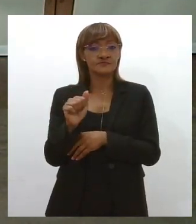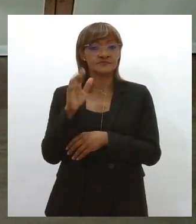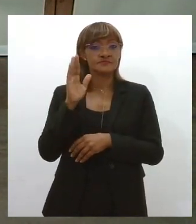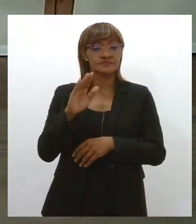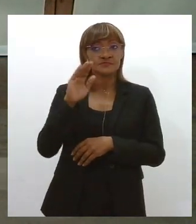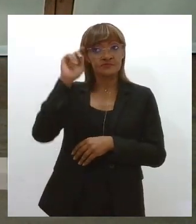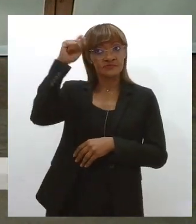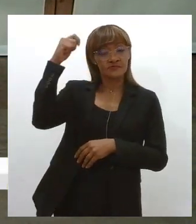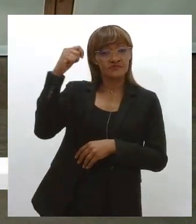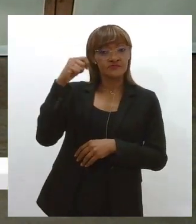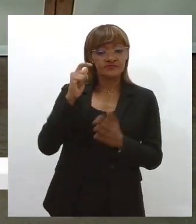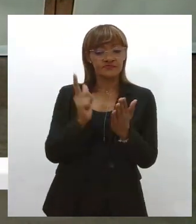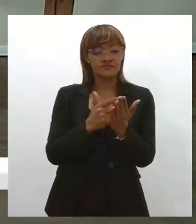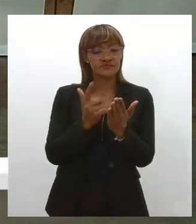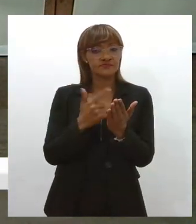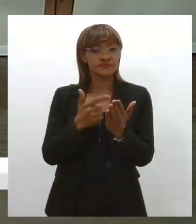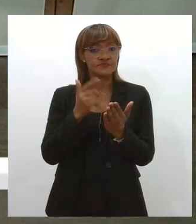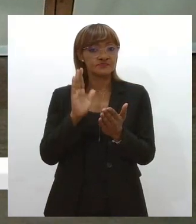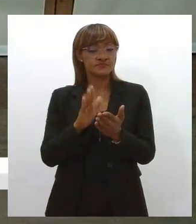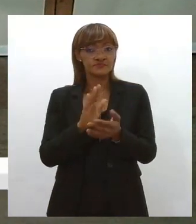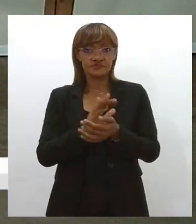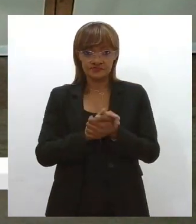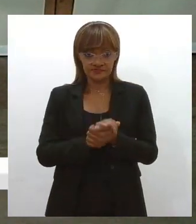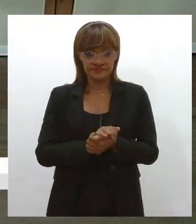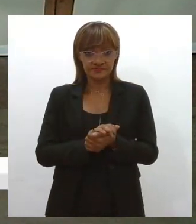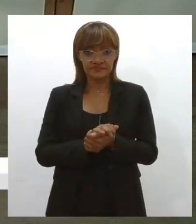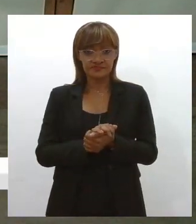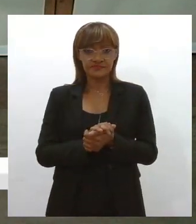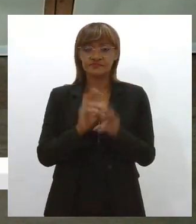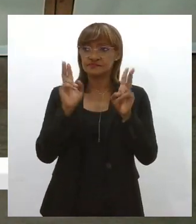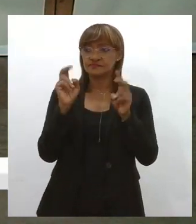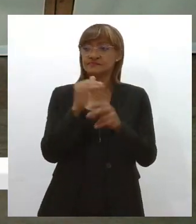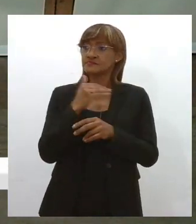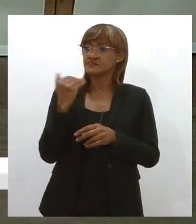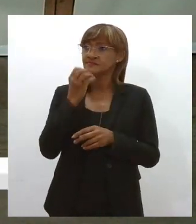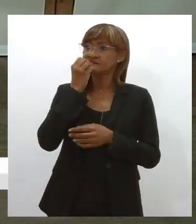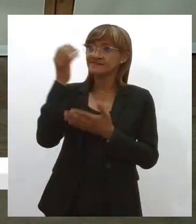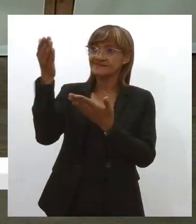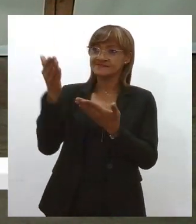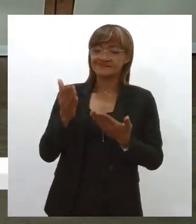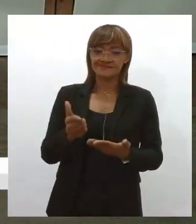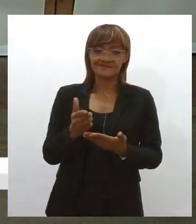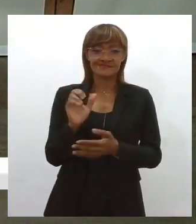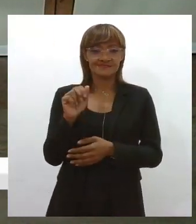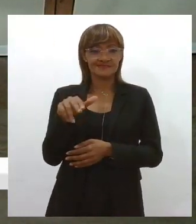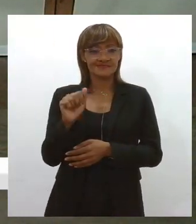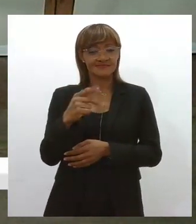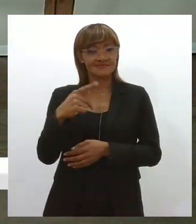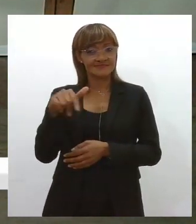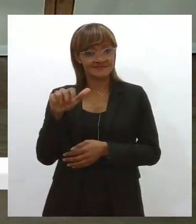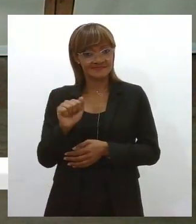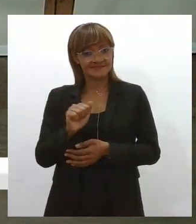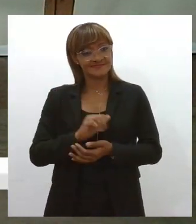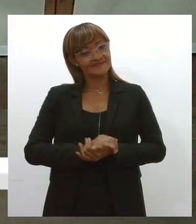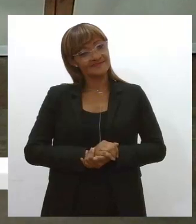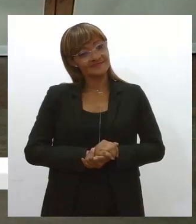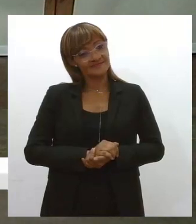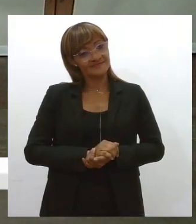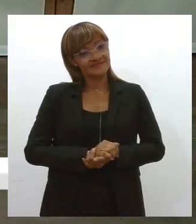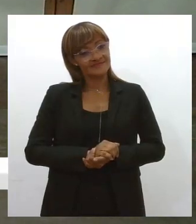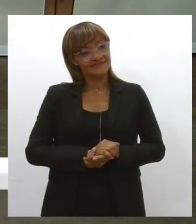Tanatopedia, 101 verbetes sobre a morte. Seja muito bem-vinda, Ana Paula, ao programa Elas no Comando.